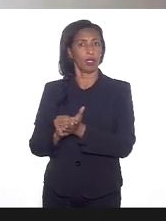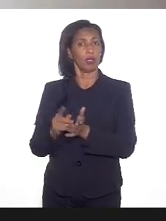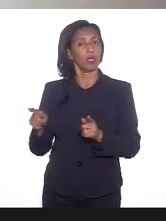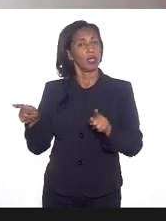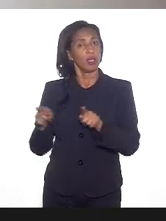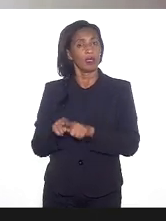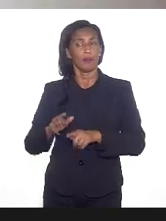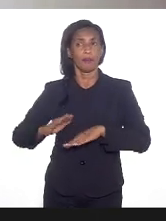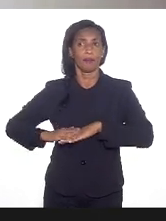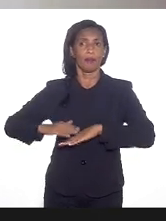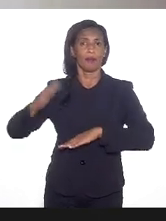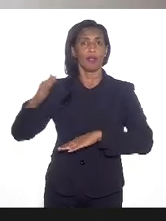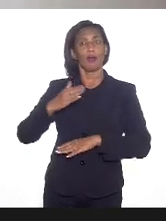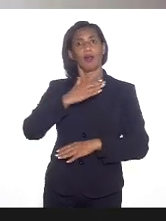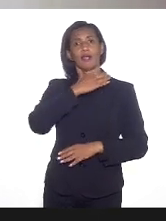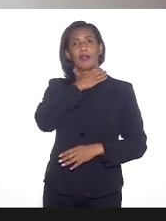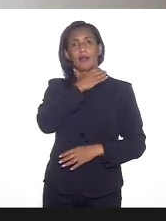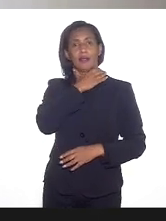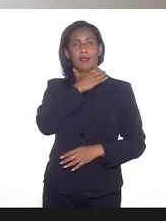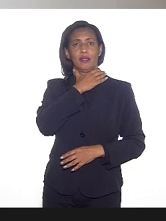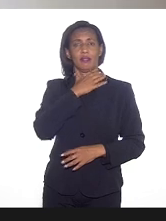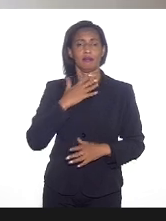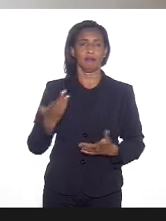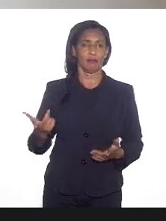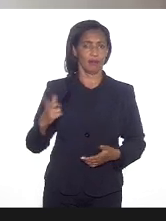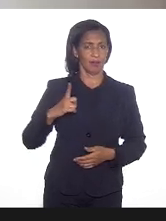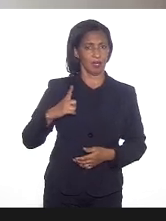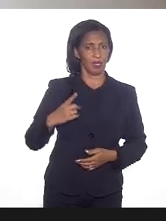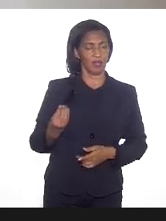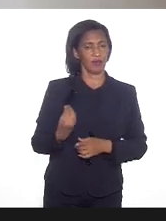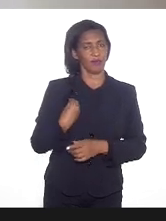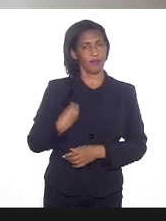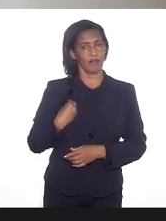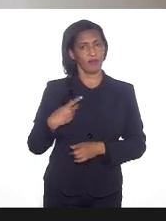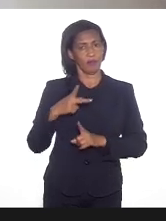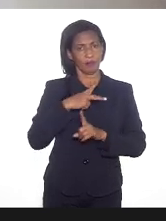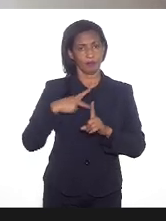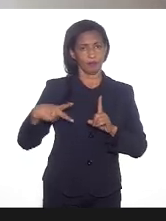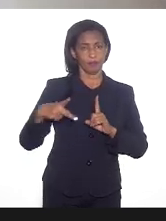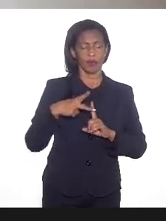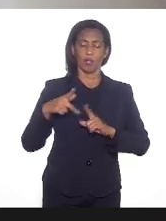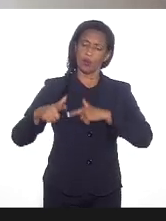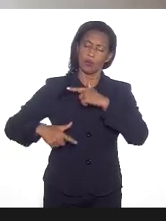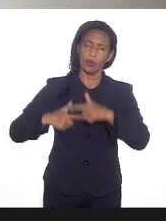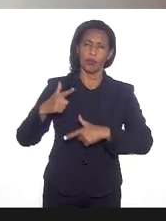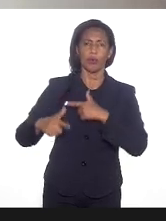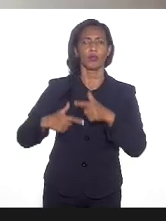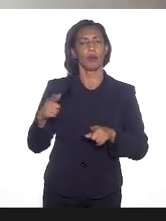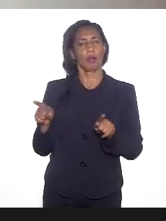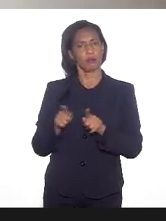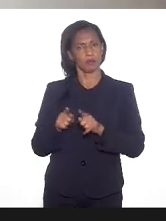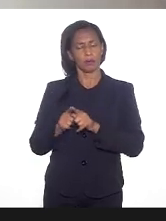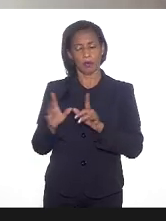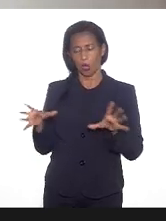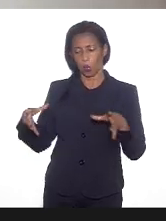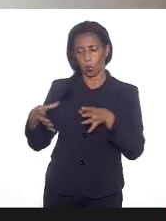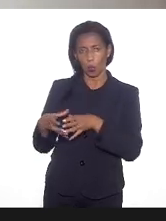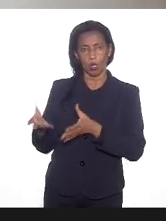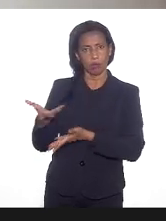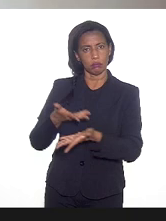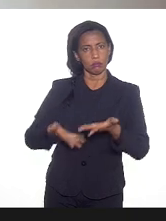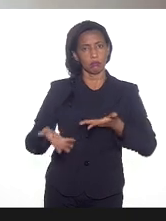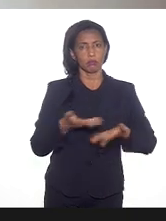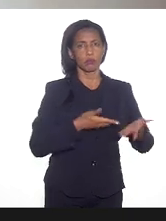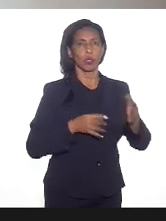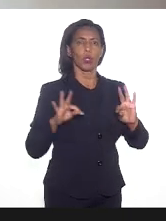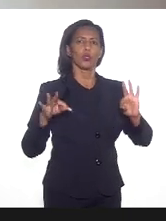né, maior que o Rio Previdência viveu nos últimos anos. Então, foi um trabalho árduo, mas foi um trabalho muito coletivo e sem a presença